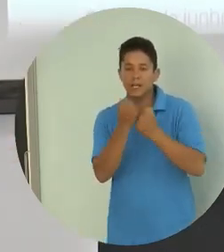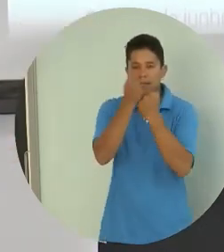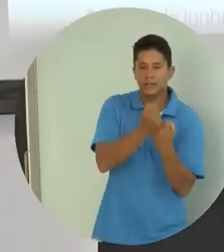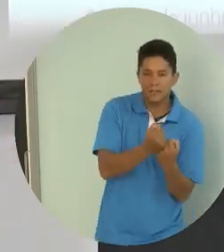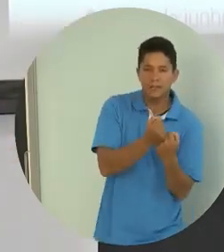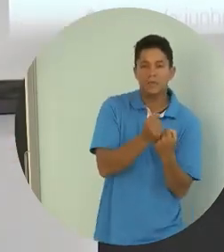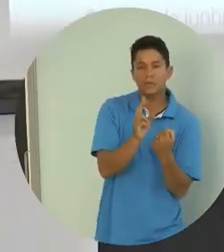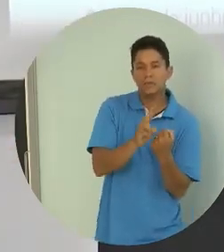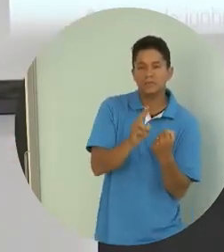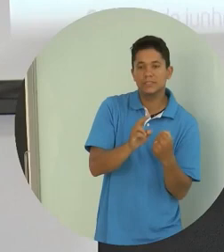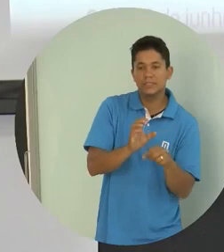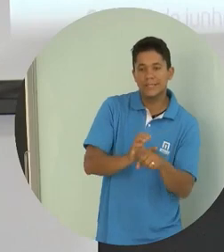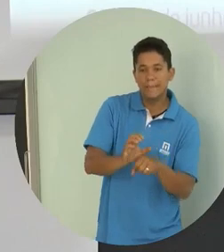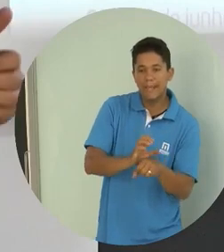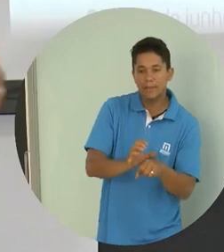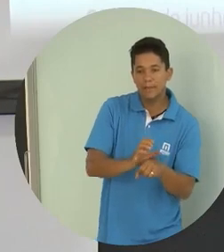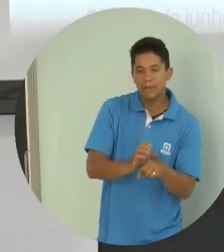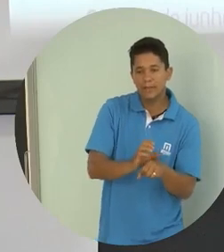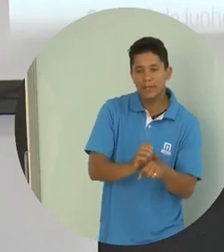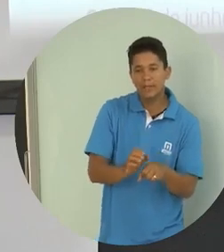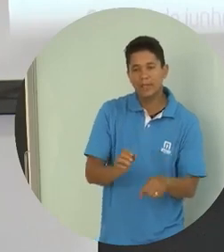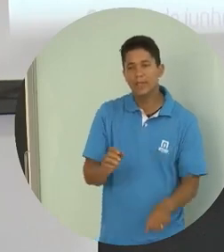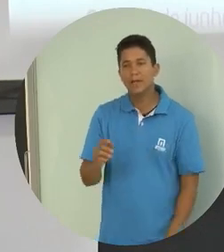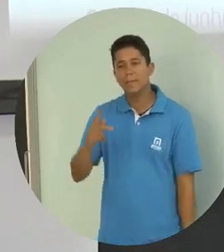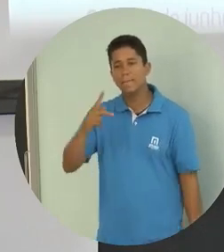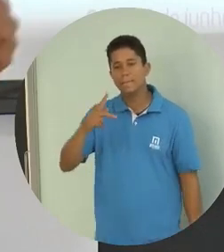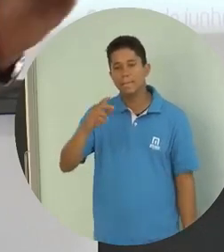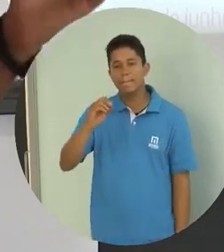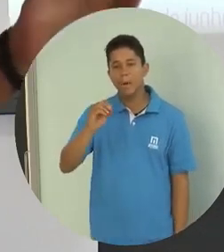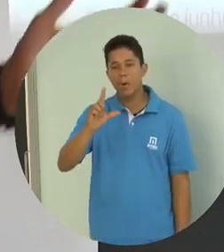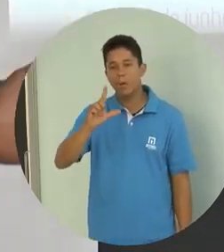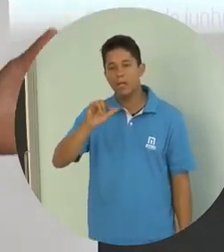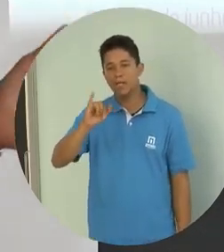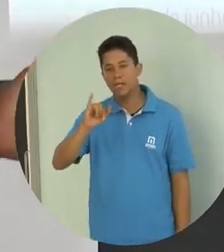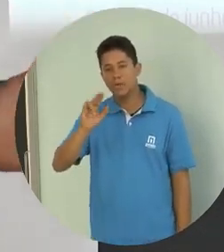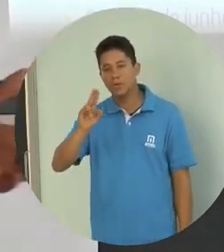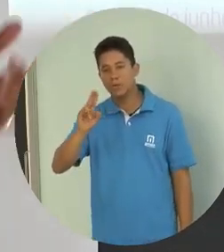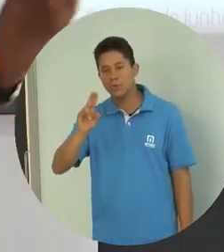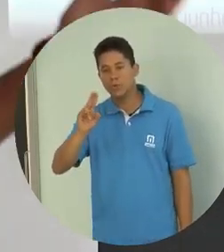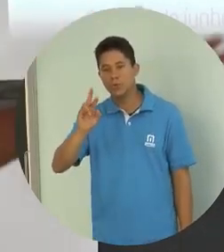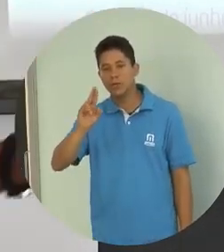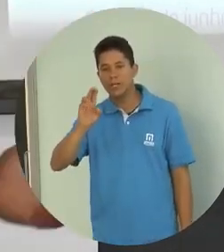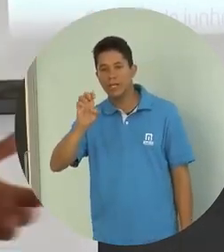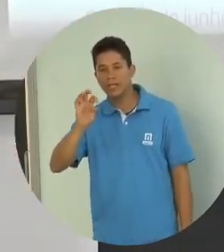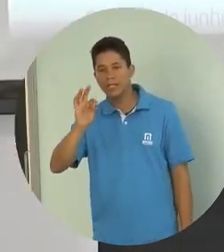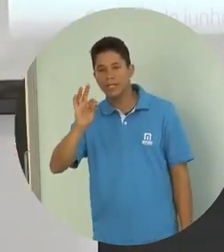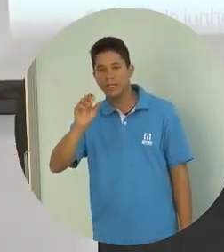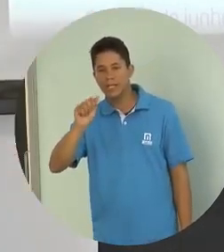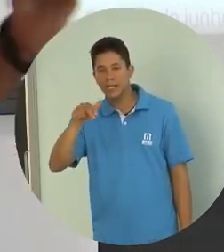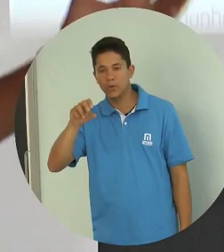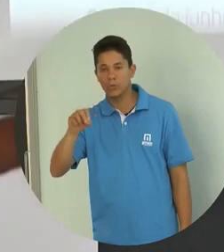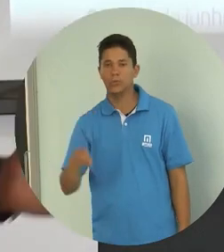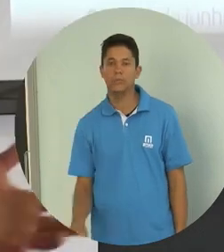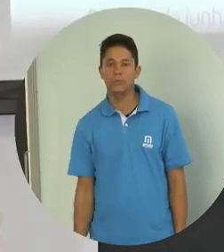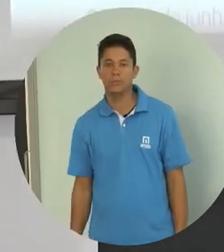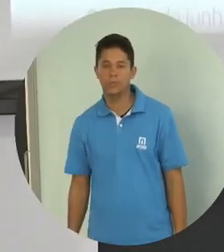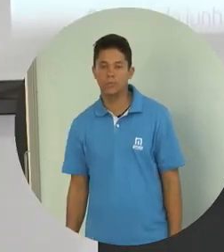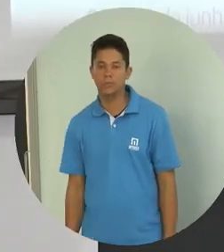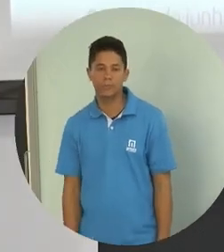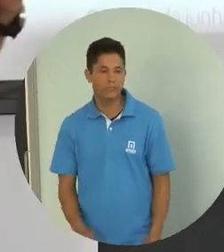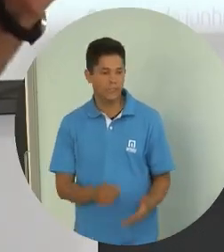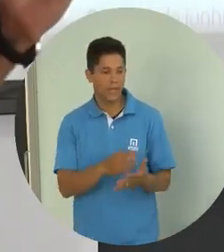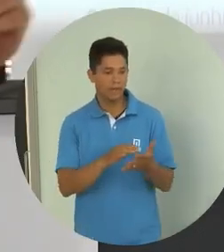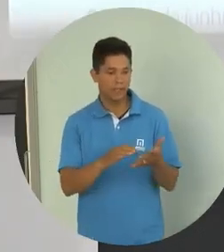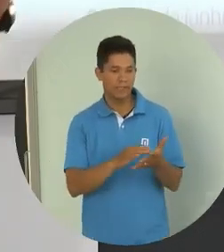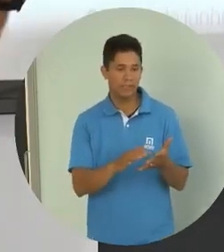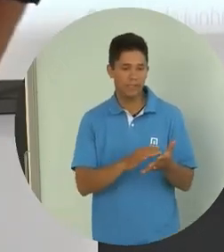que são, assim, estão sendo já é vencida a etapa de vida útil, de resistência, os